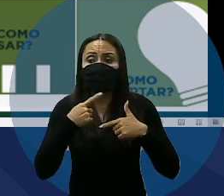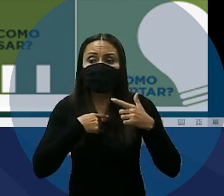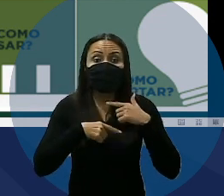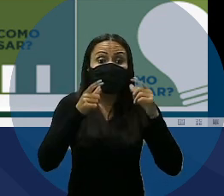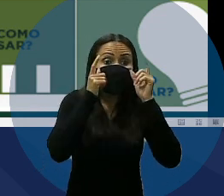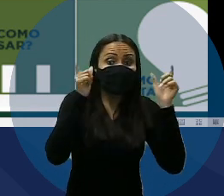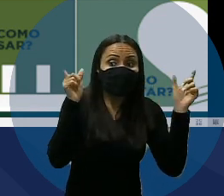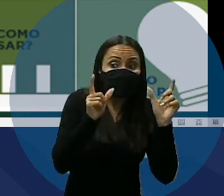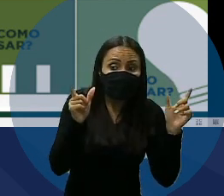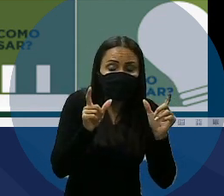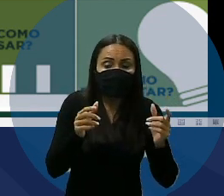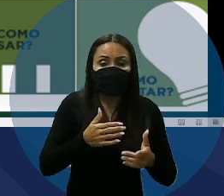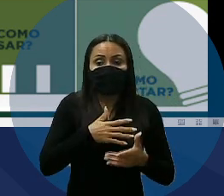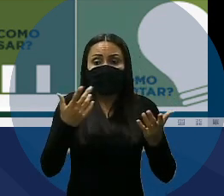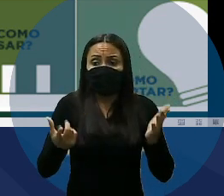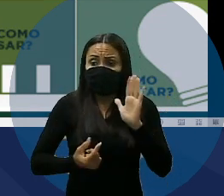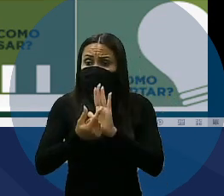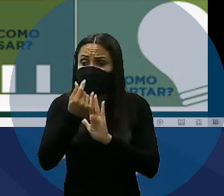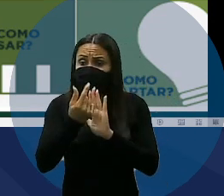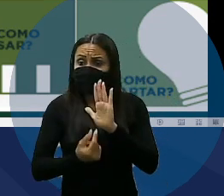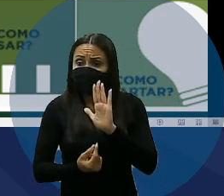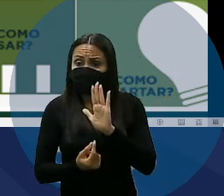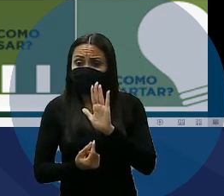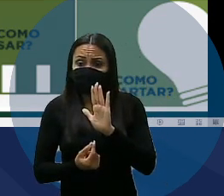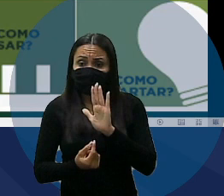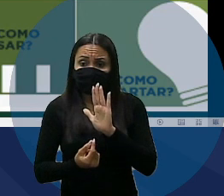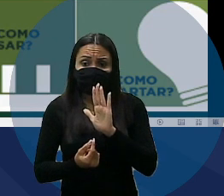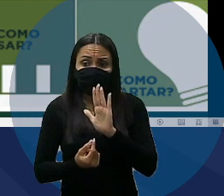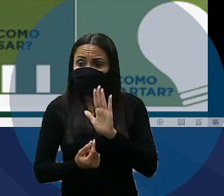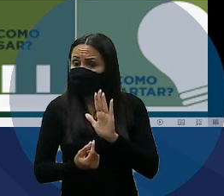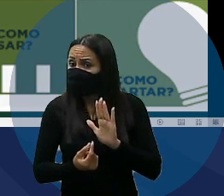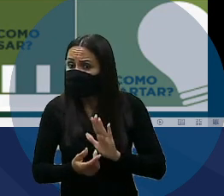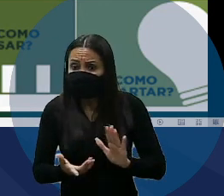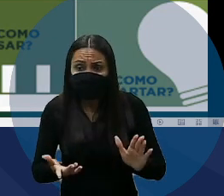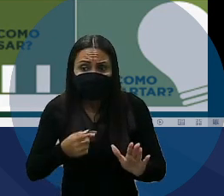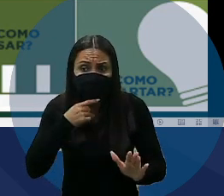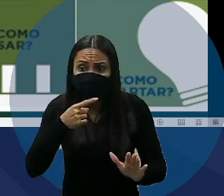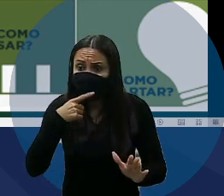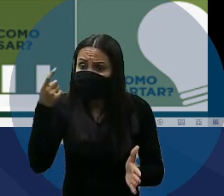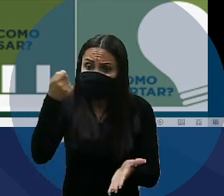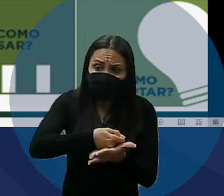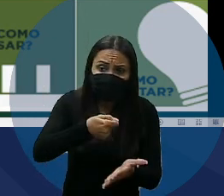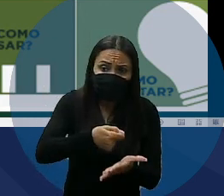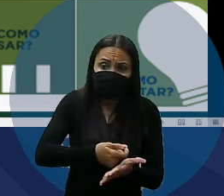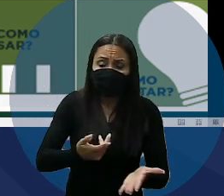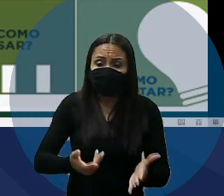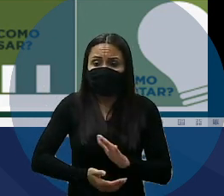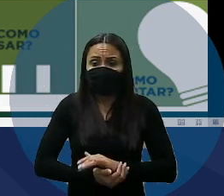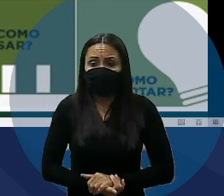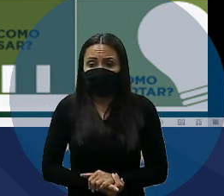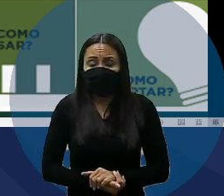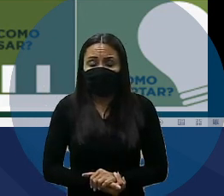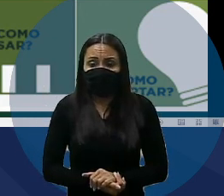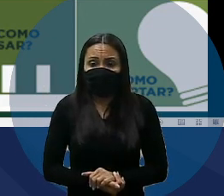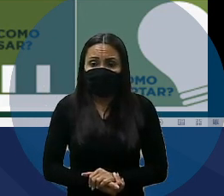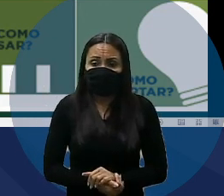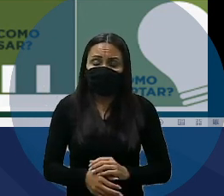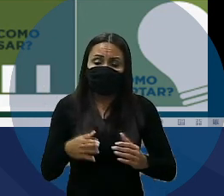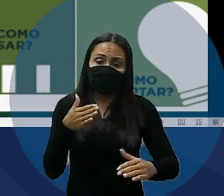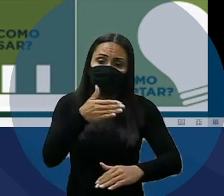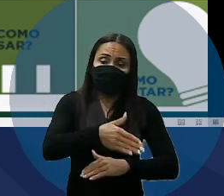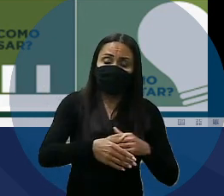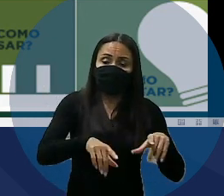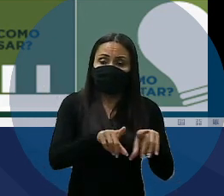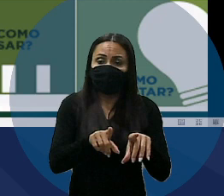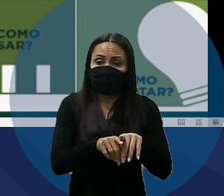mês o orçamento não cabe no bolso. O que acontece? Acaba sendo engolido, né, pelo consumo, gastando mais